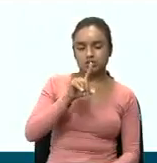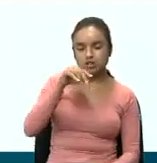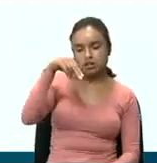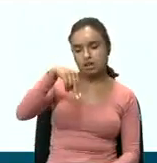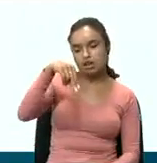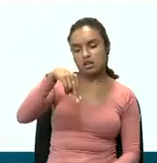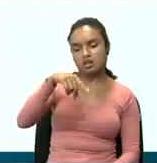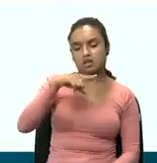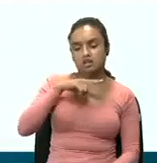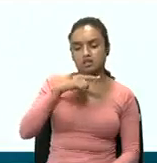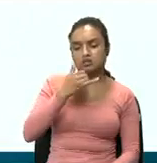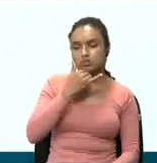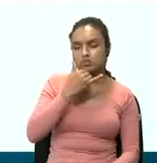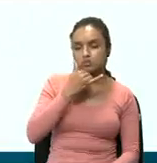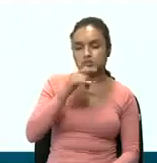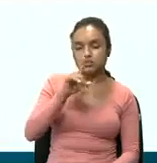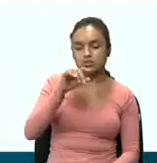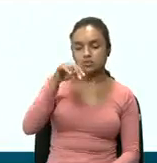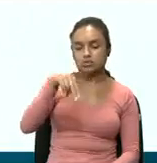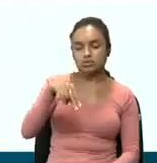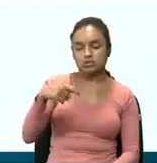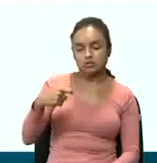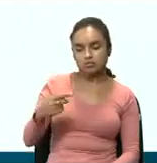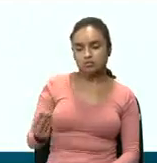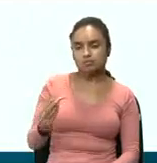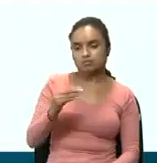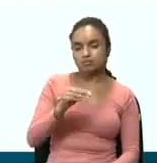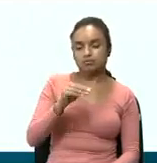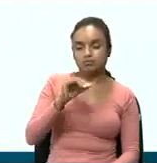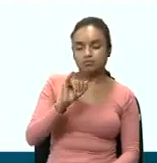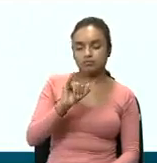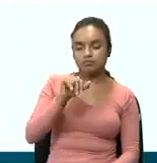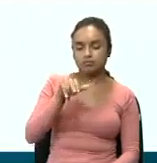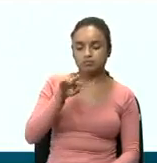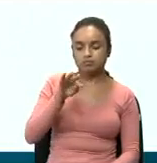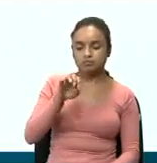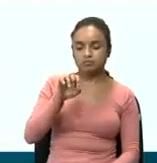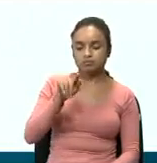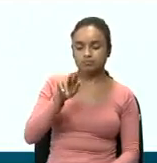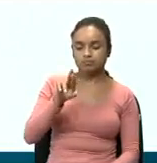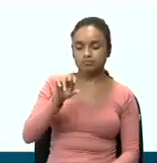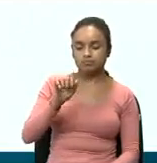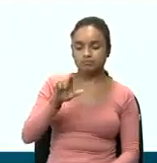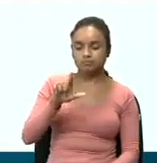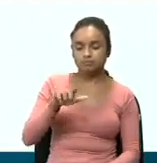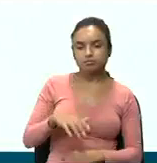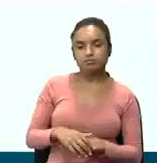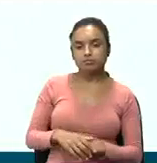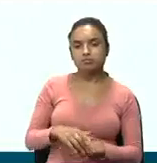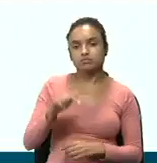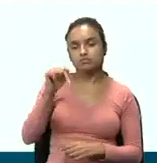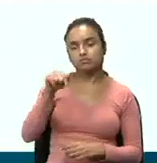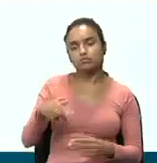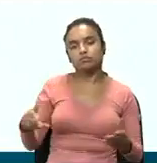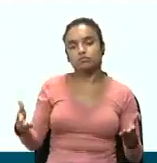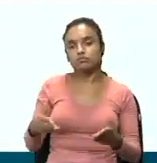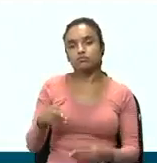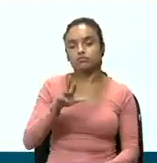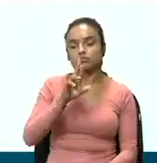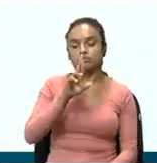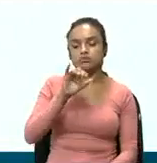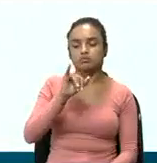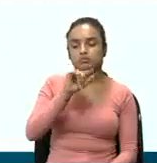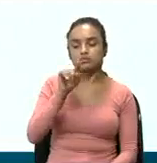integrando em relação a n, então esse dn não pode faltar na integral. E nós vamos ter o seguinte, ó, esse raiz